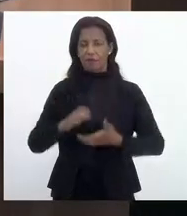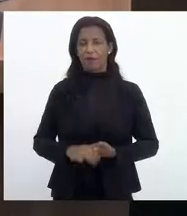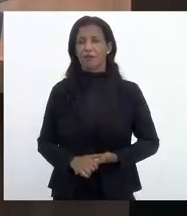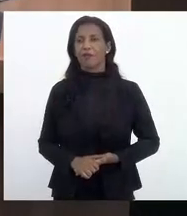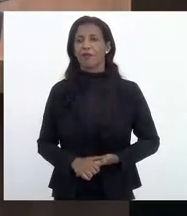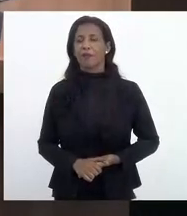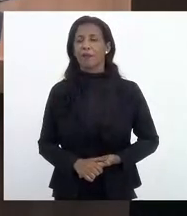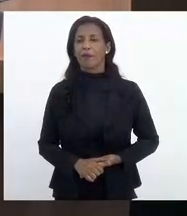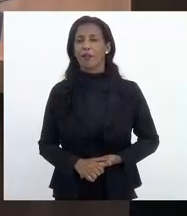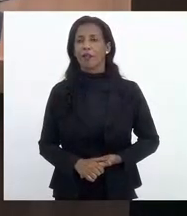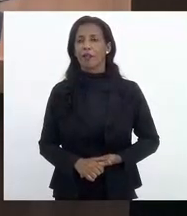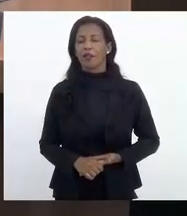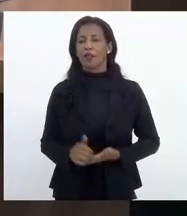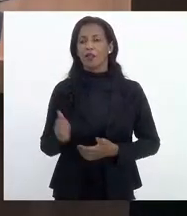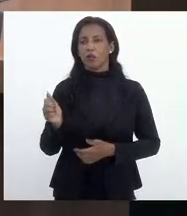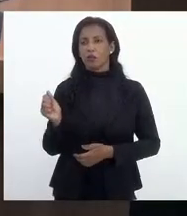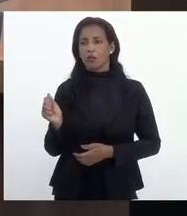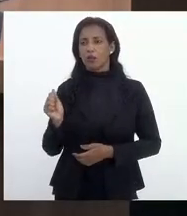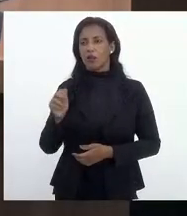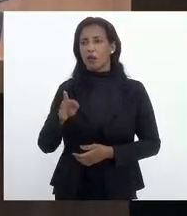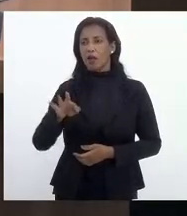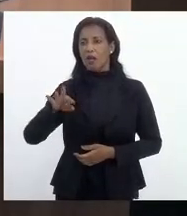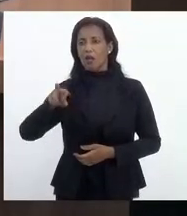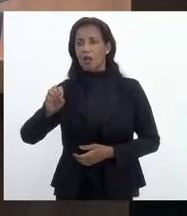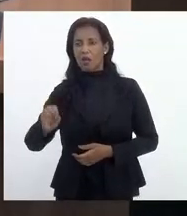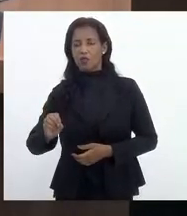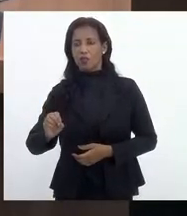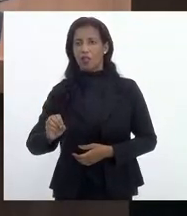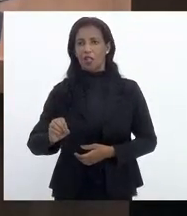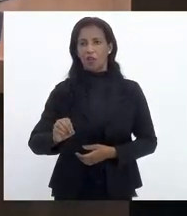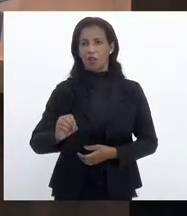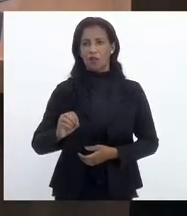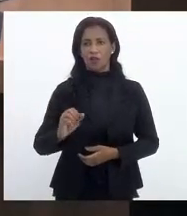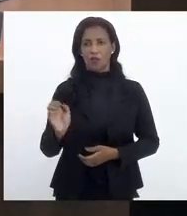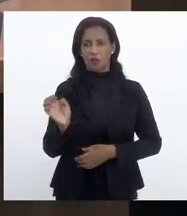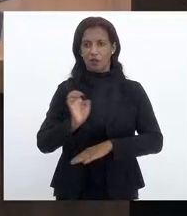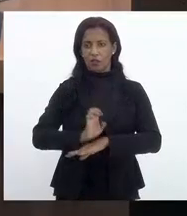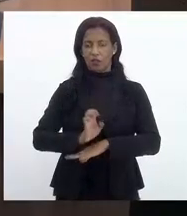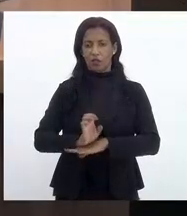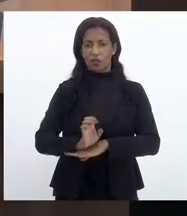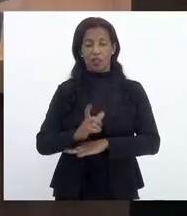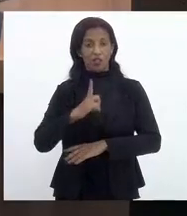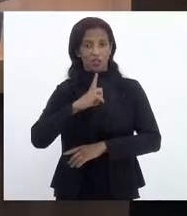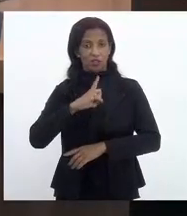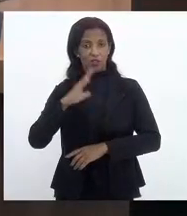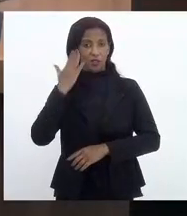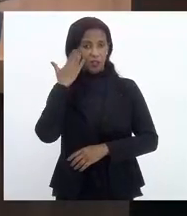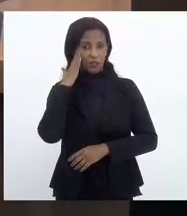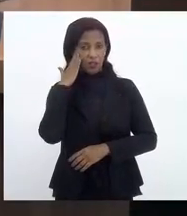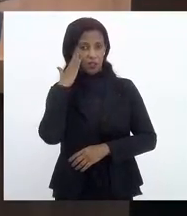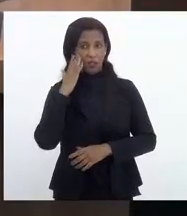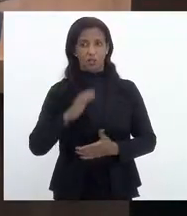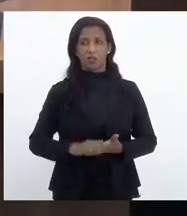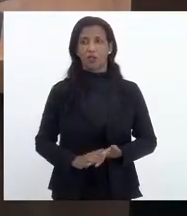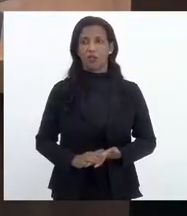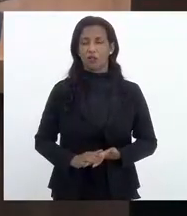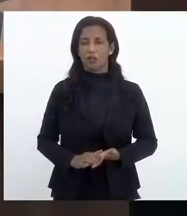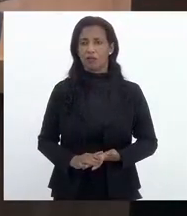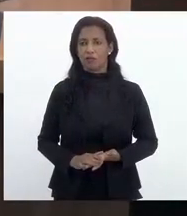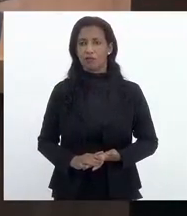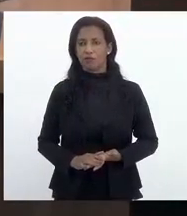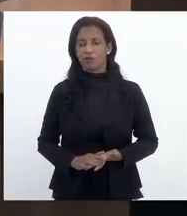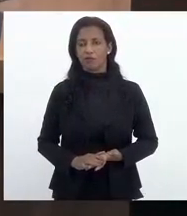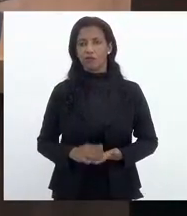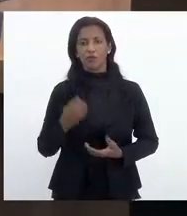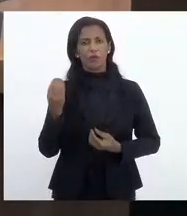dia-a-dia dos ativos e dos aposentados e pensionistas nesse estado a gente entende que era a única coisa